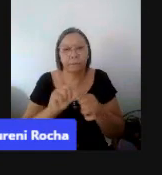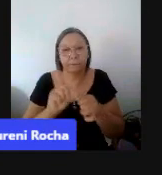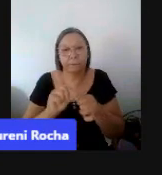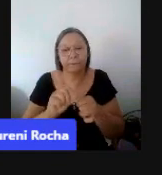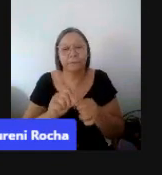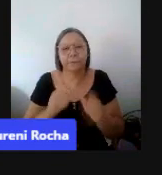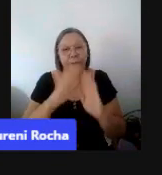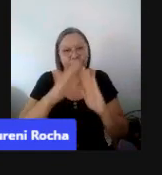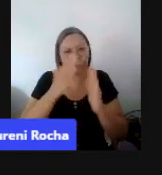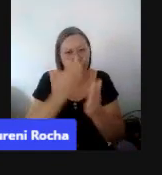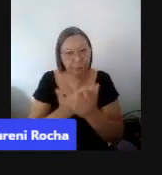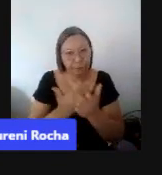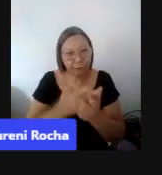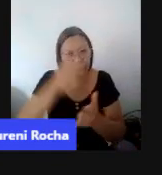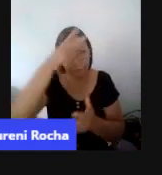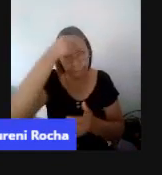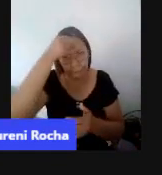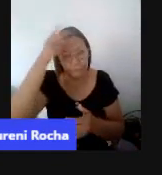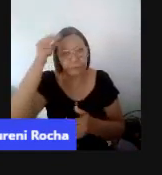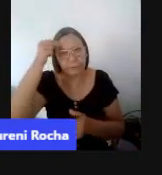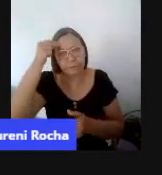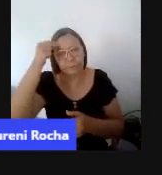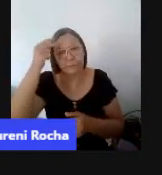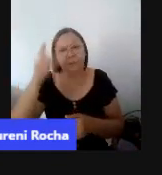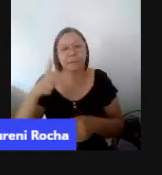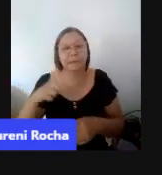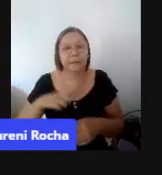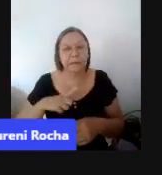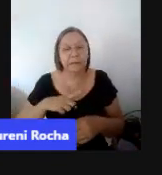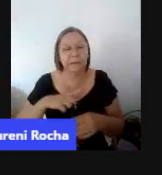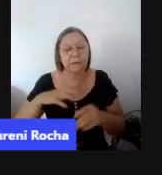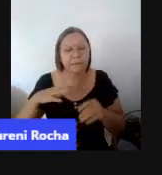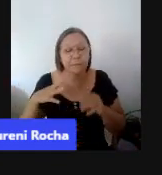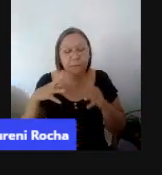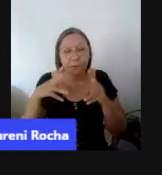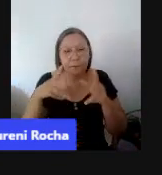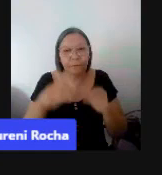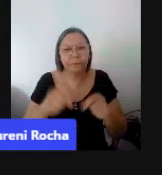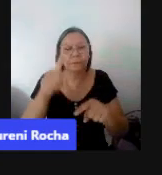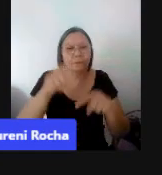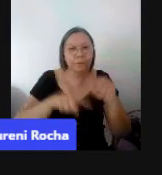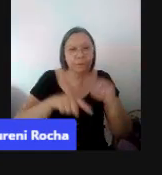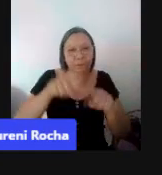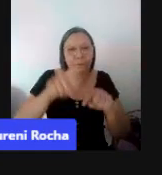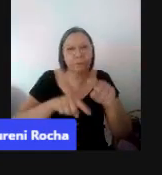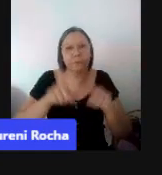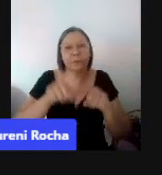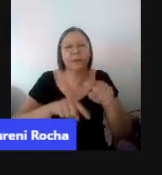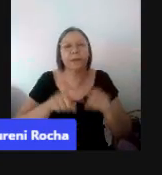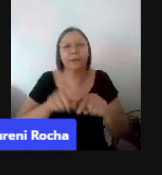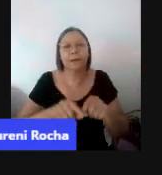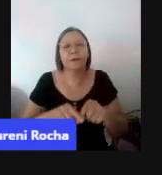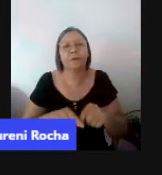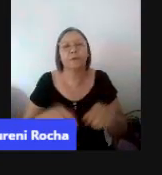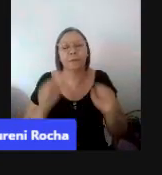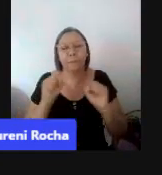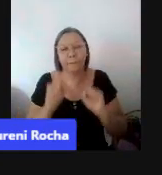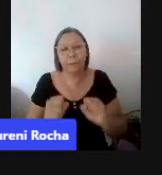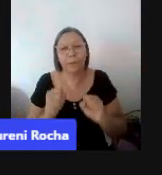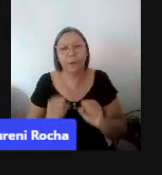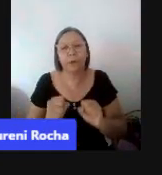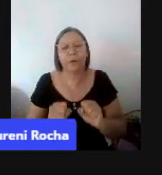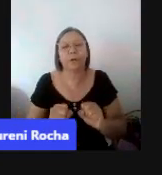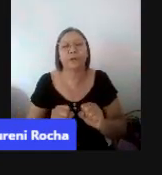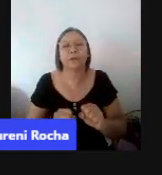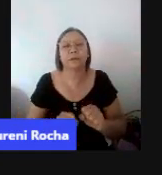Tem todo esse material que é elaborado, que nem eu falei, que é muito bacana para ser acessado, também pode ser usado como uma ideia, né, um material de apoio para